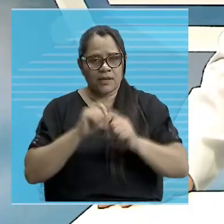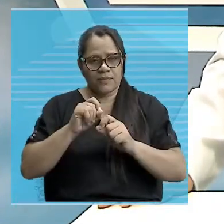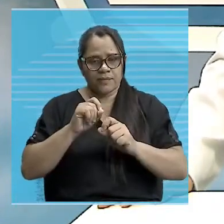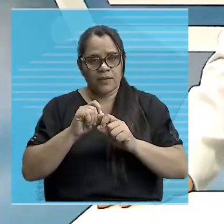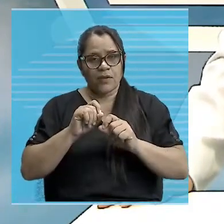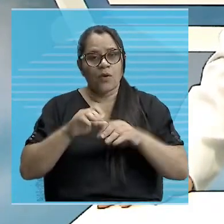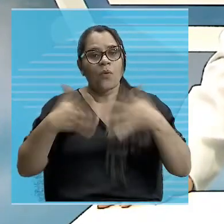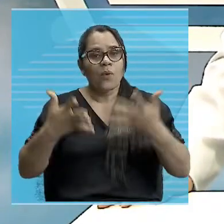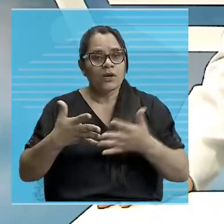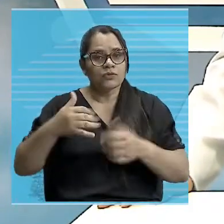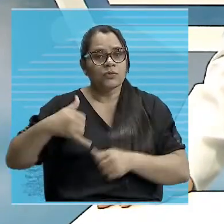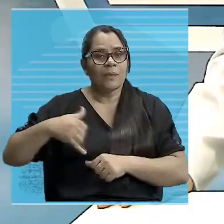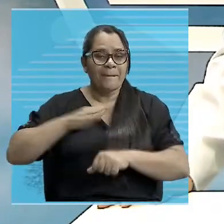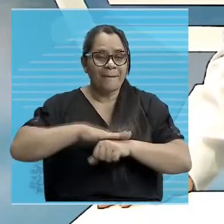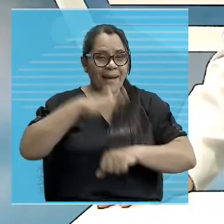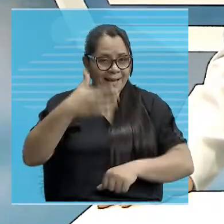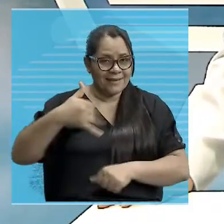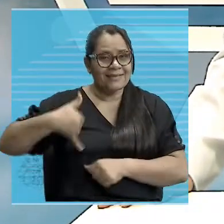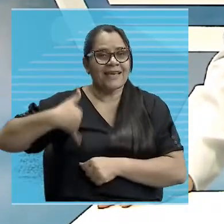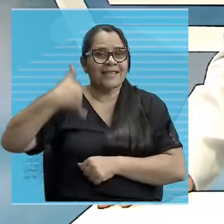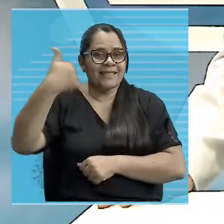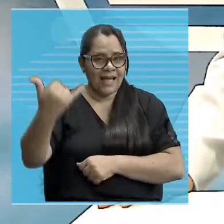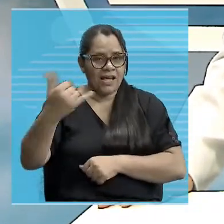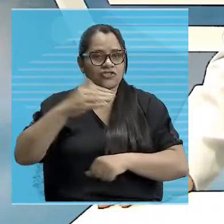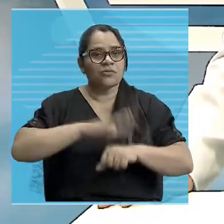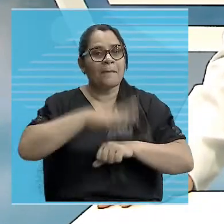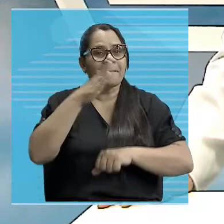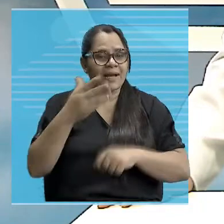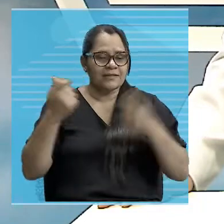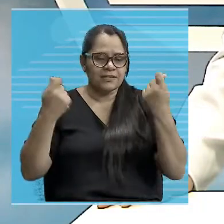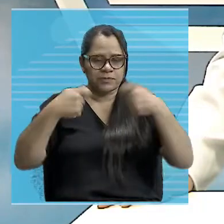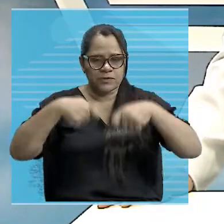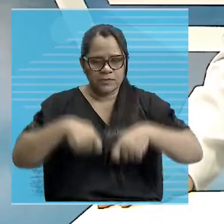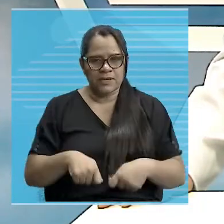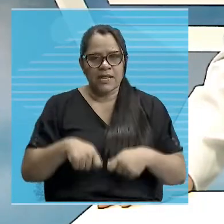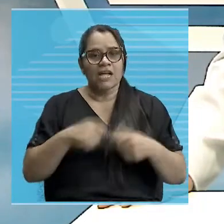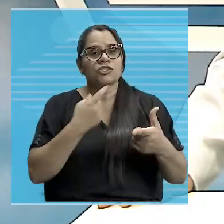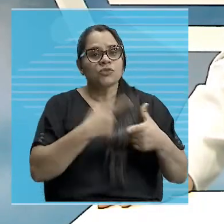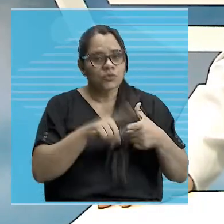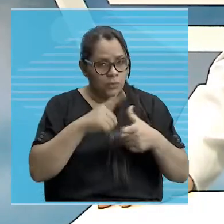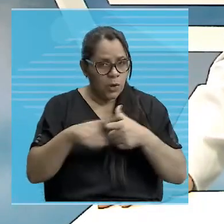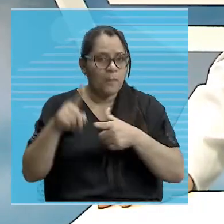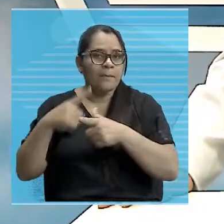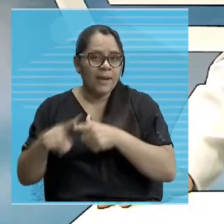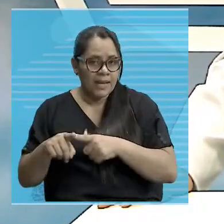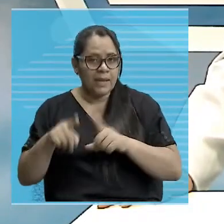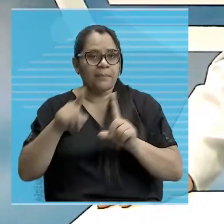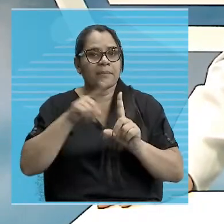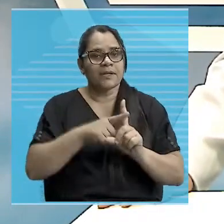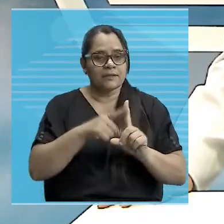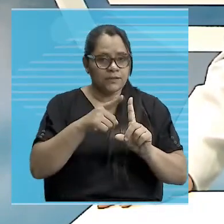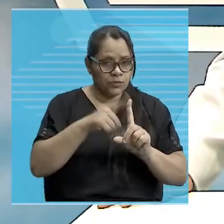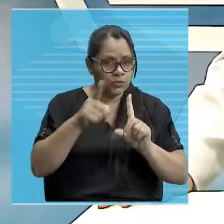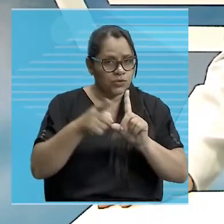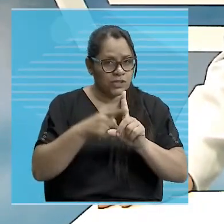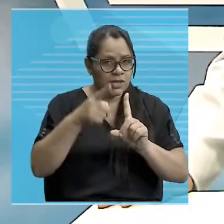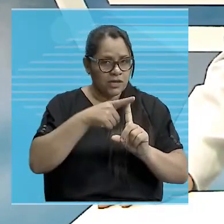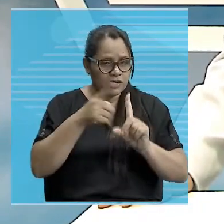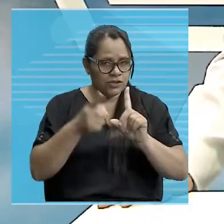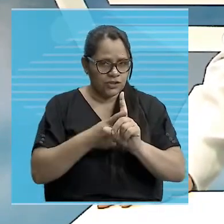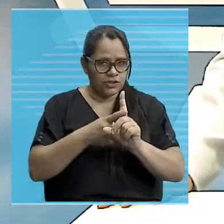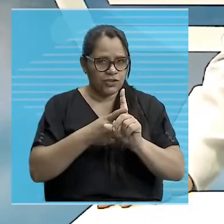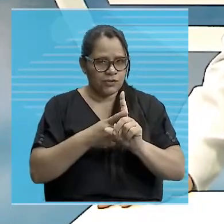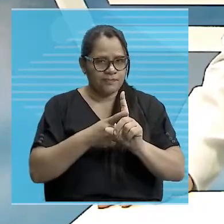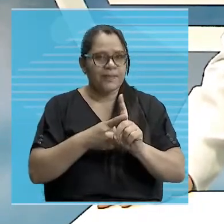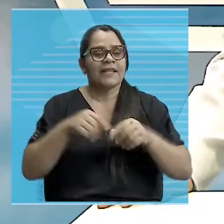for a idade, maiores serão as possibilidades de complicação durante a gestação e durante